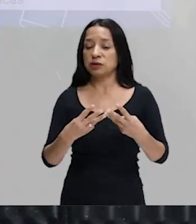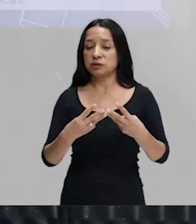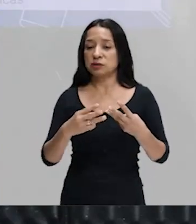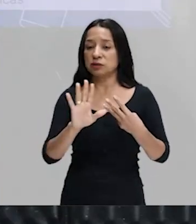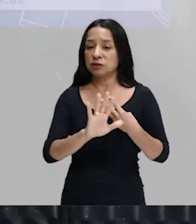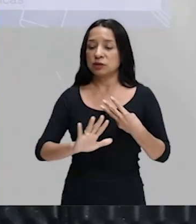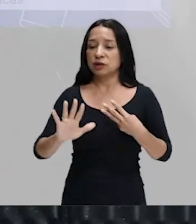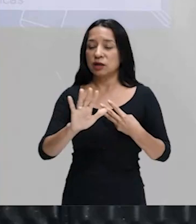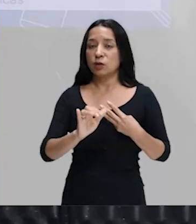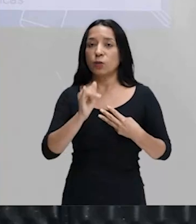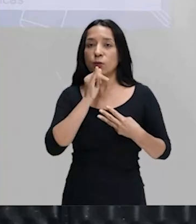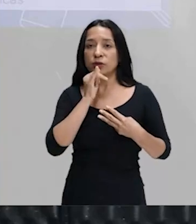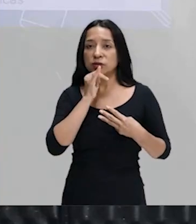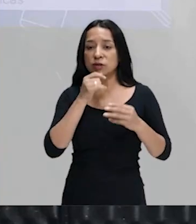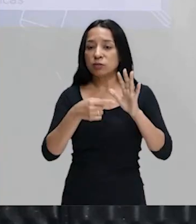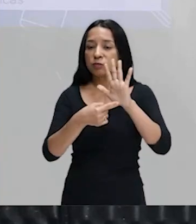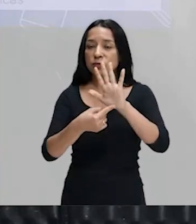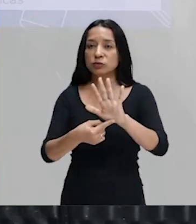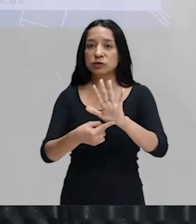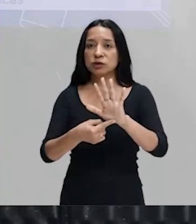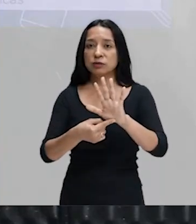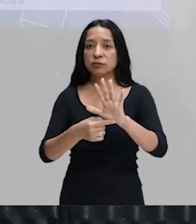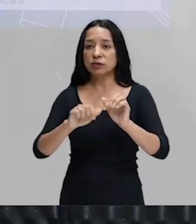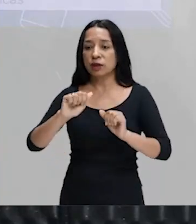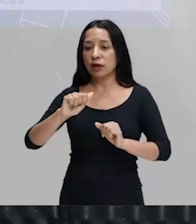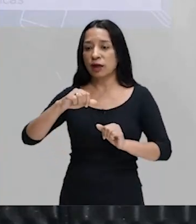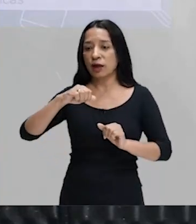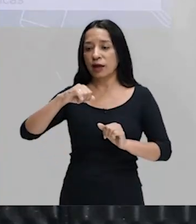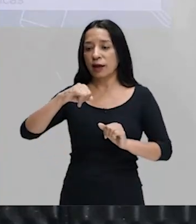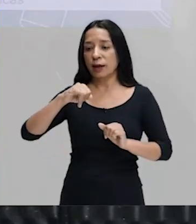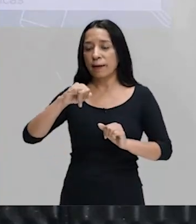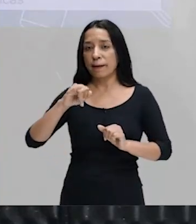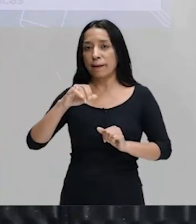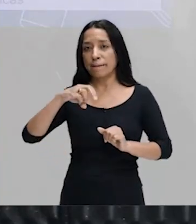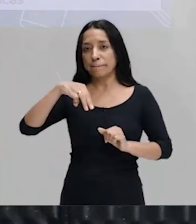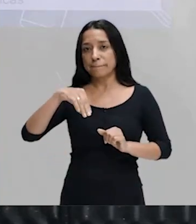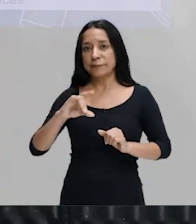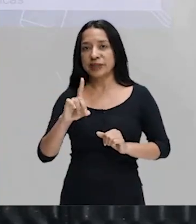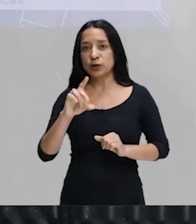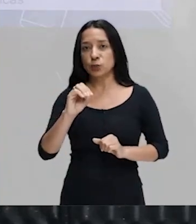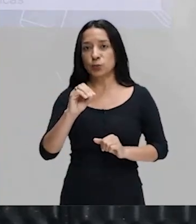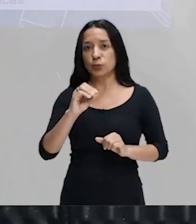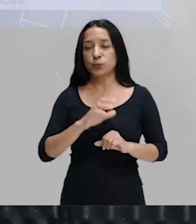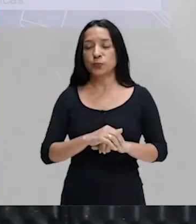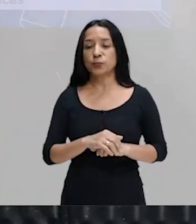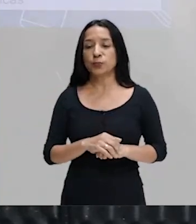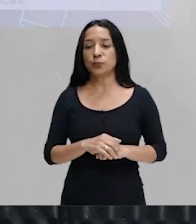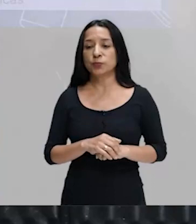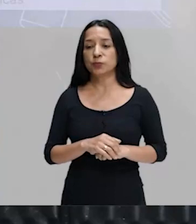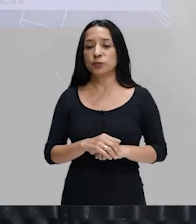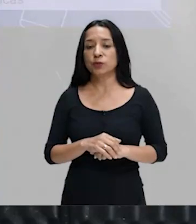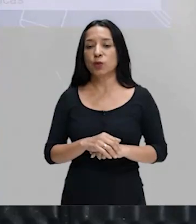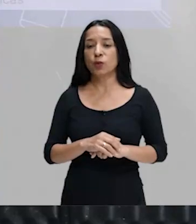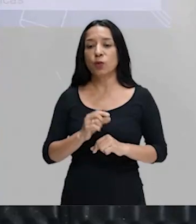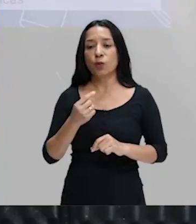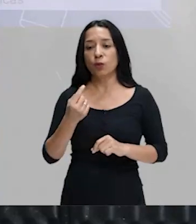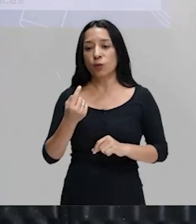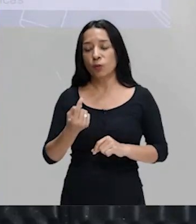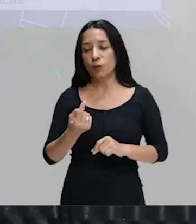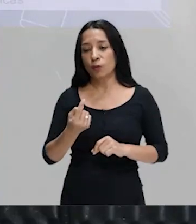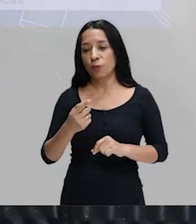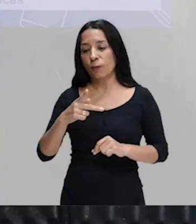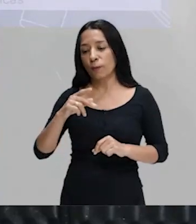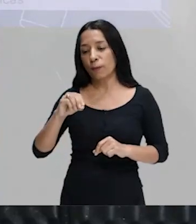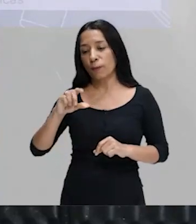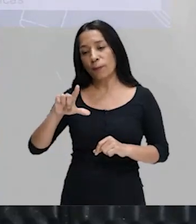O exemplo que eu posso citar para vocês é o amido, ok? O amido. Então, um polissacarídeo é